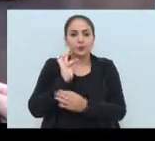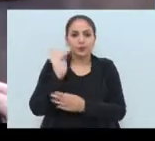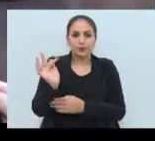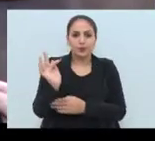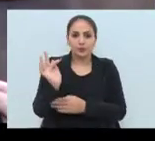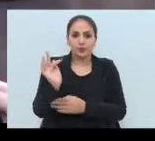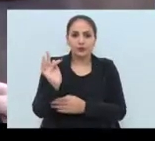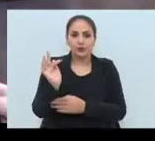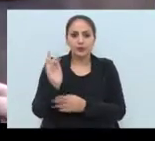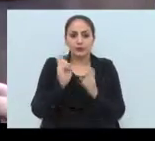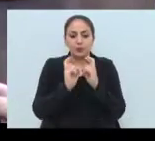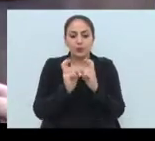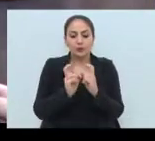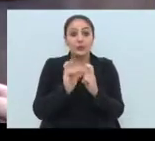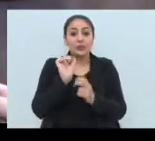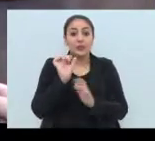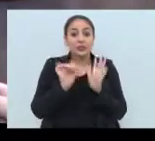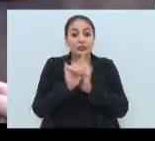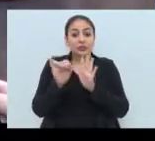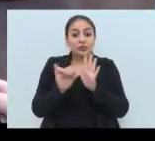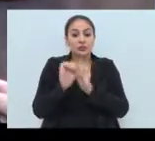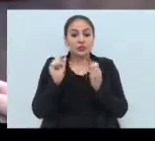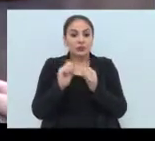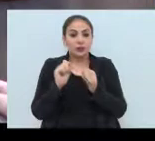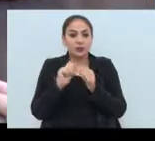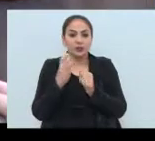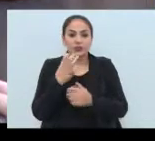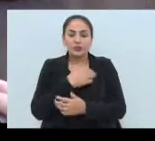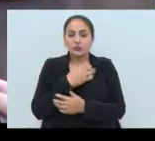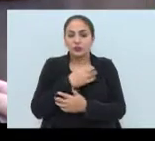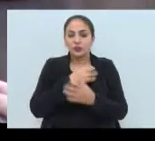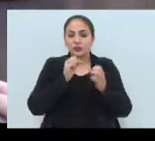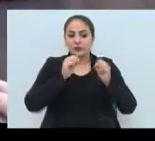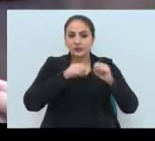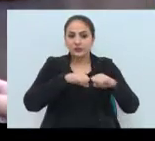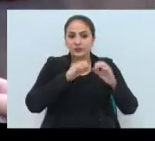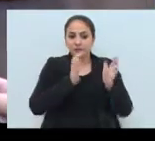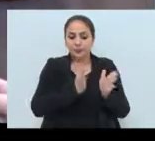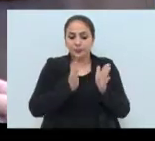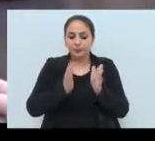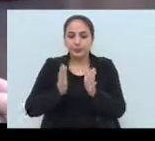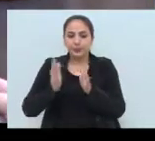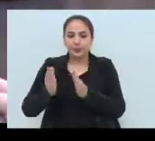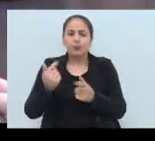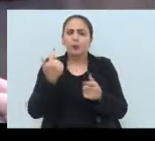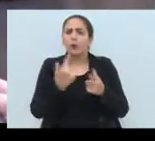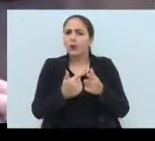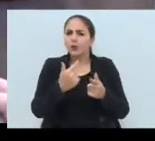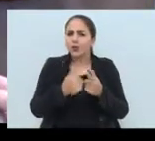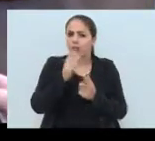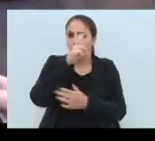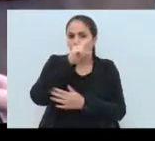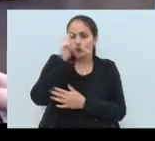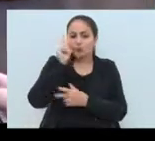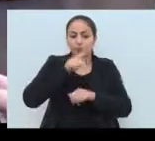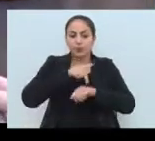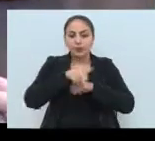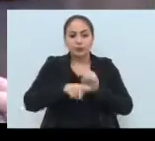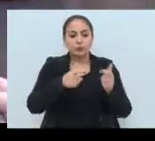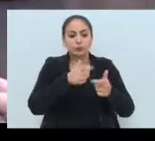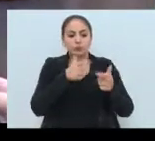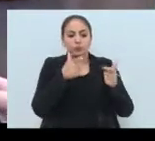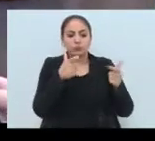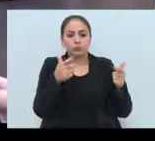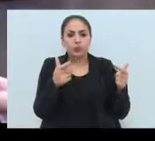do transporte, que essa licitação seja feita em forma de sistemas. Por quê? Porque o município de Passo Fundo ele vem num crescimento